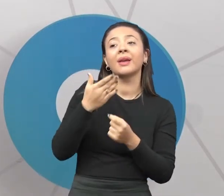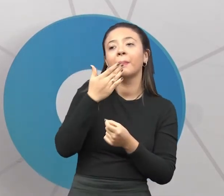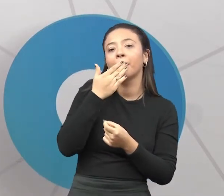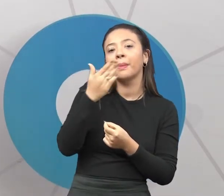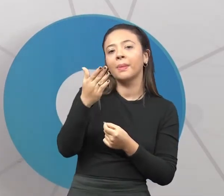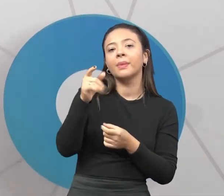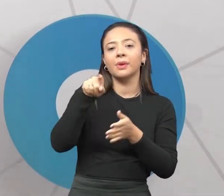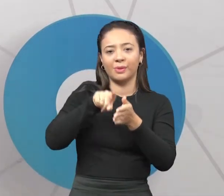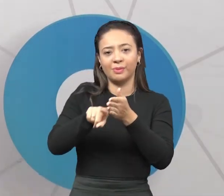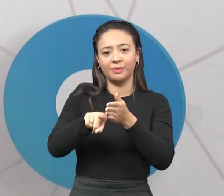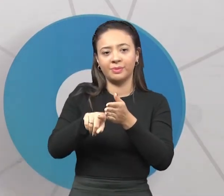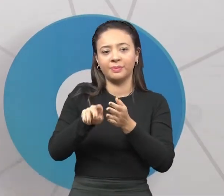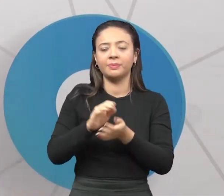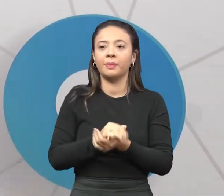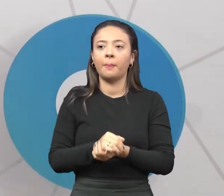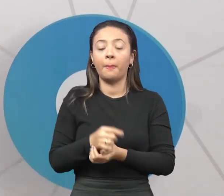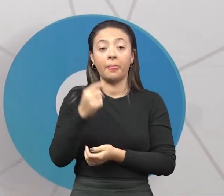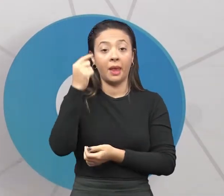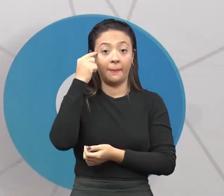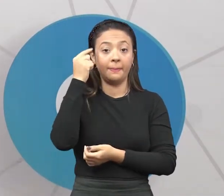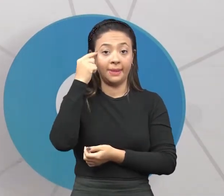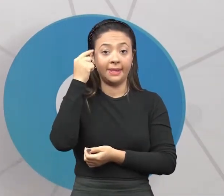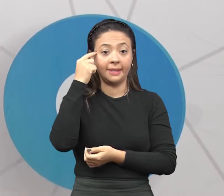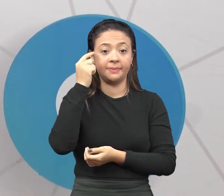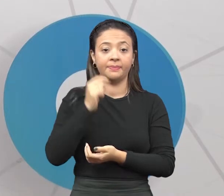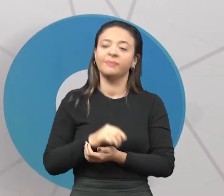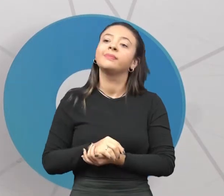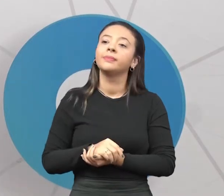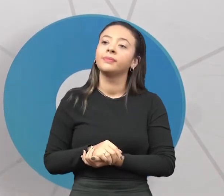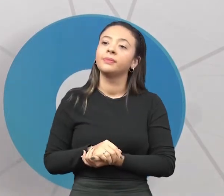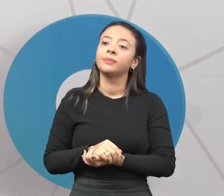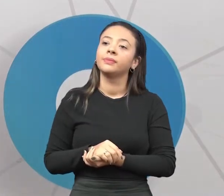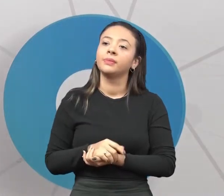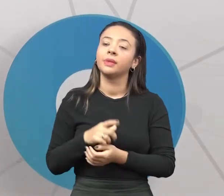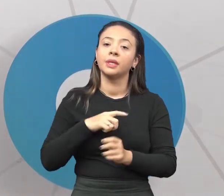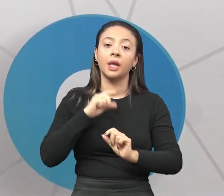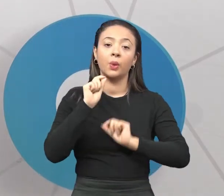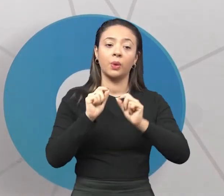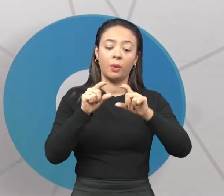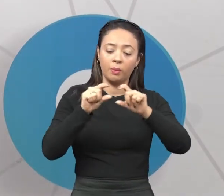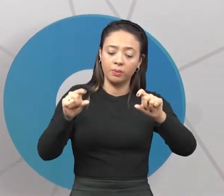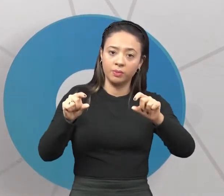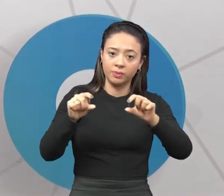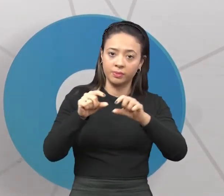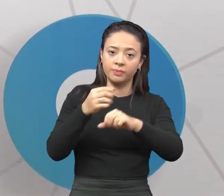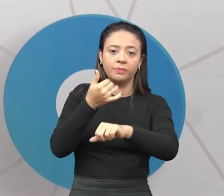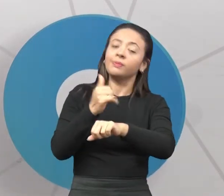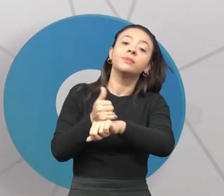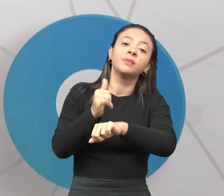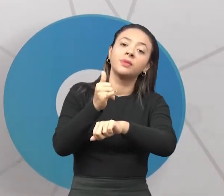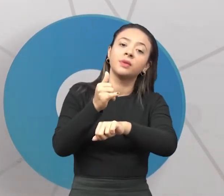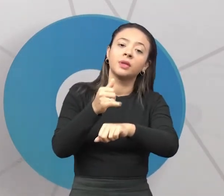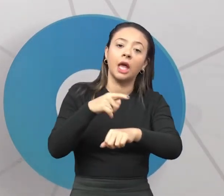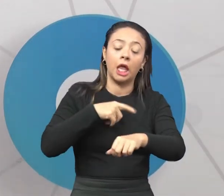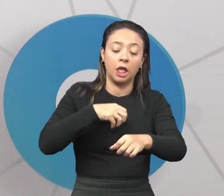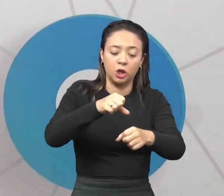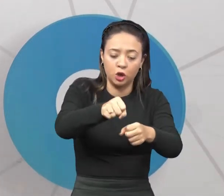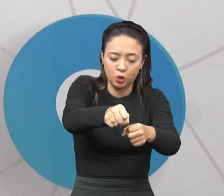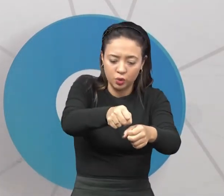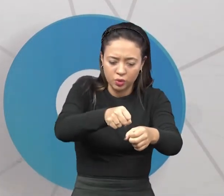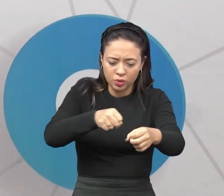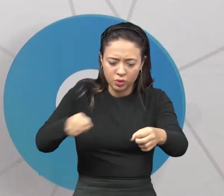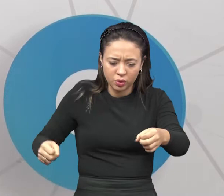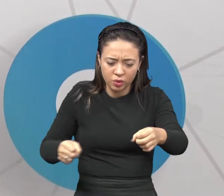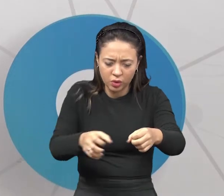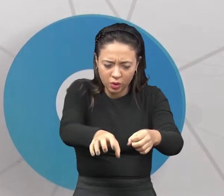Então, você imagine aí a seguinte situação. Imagine que uma liga metálica, ela sai do forno e